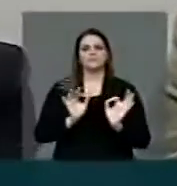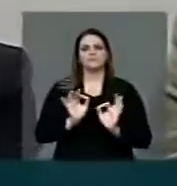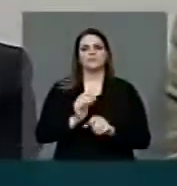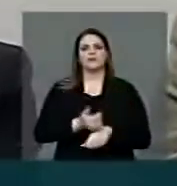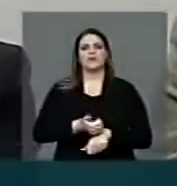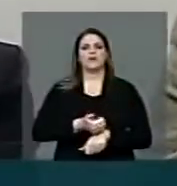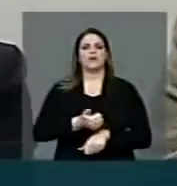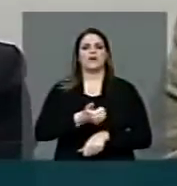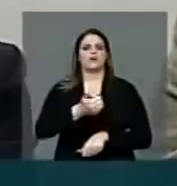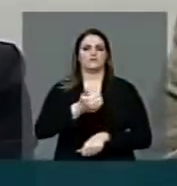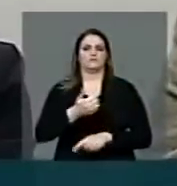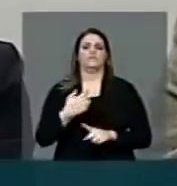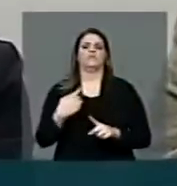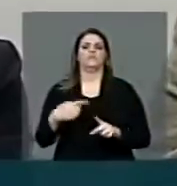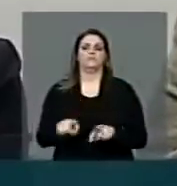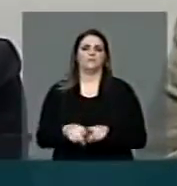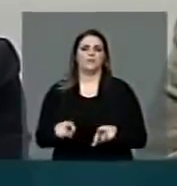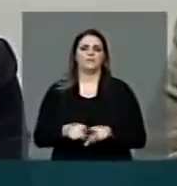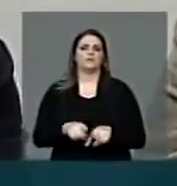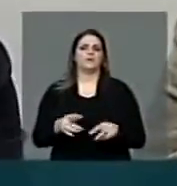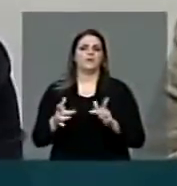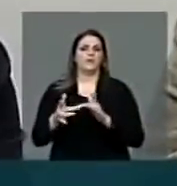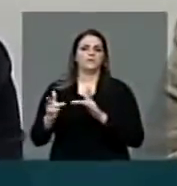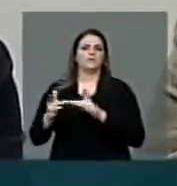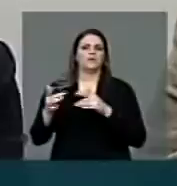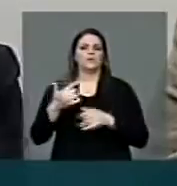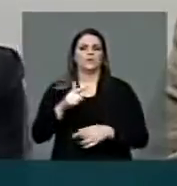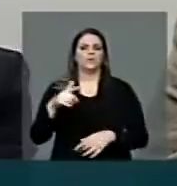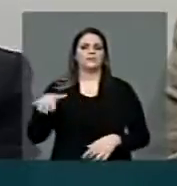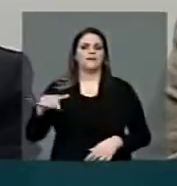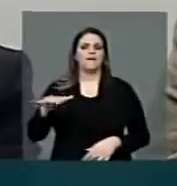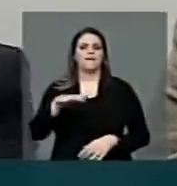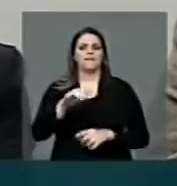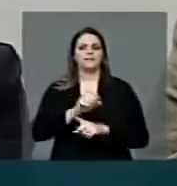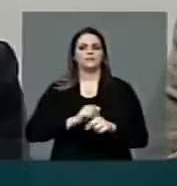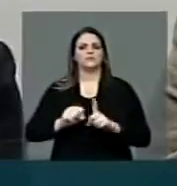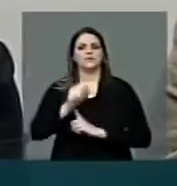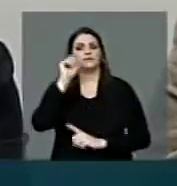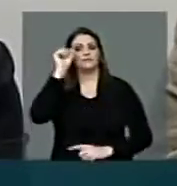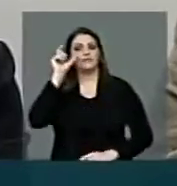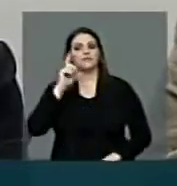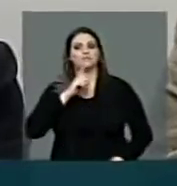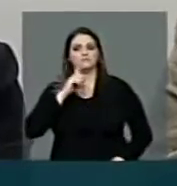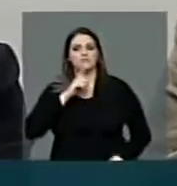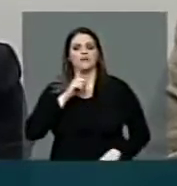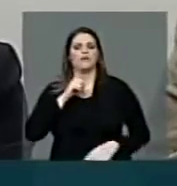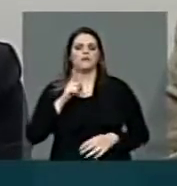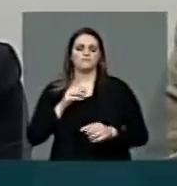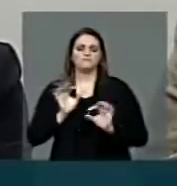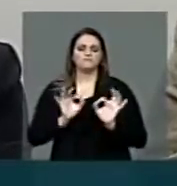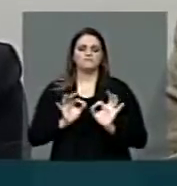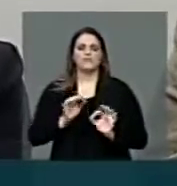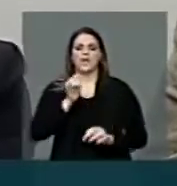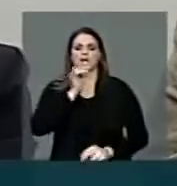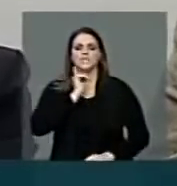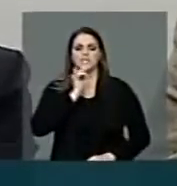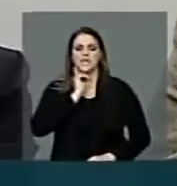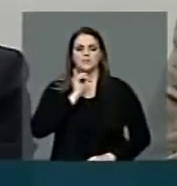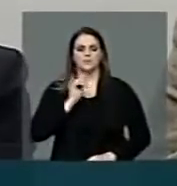casa e à medida que a gente fosse dialogando com outros setores da sociedade interessados nessa pauta. A saber, por